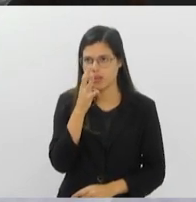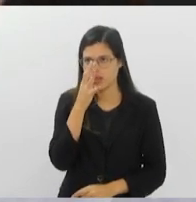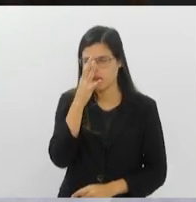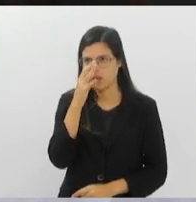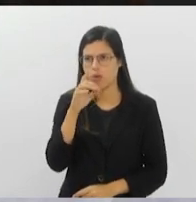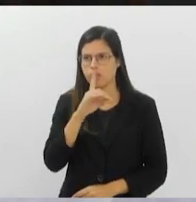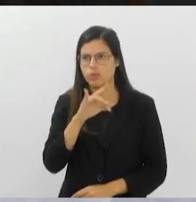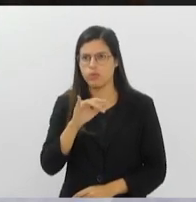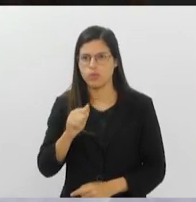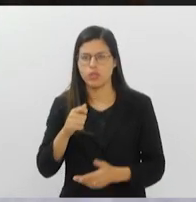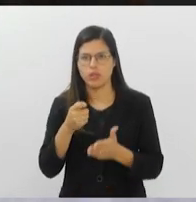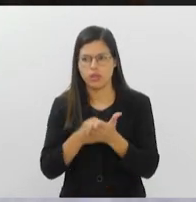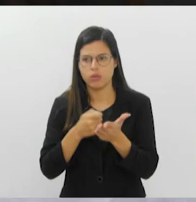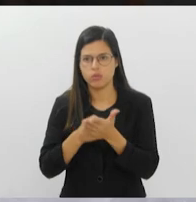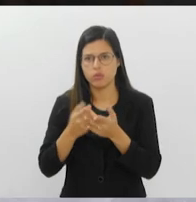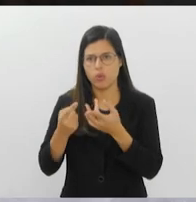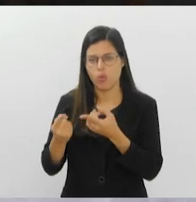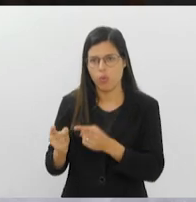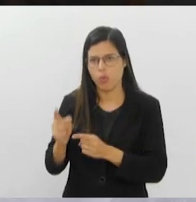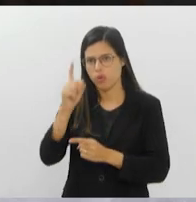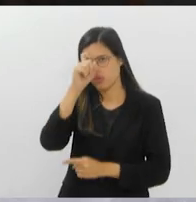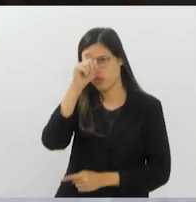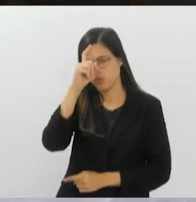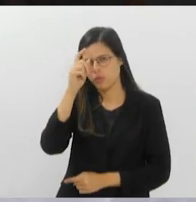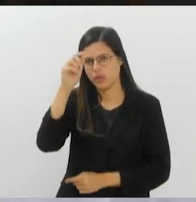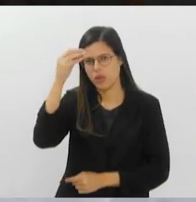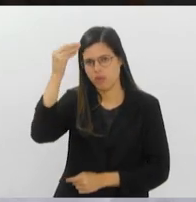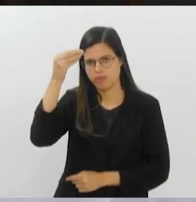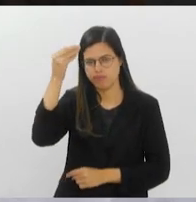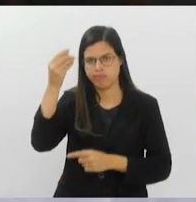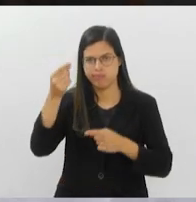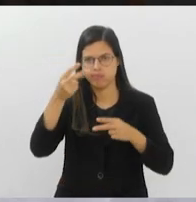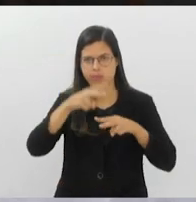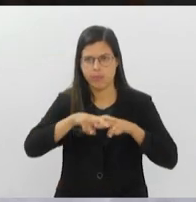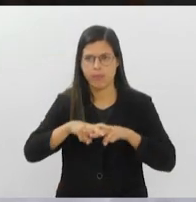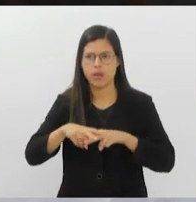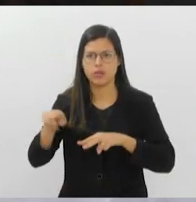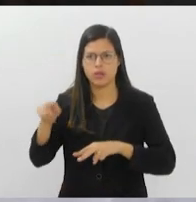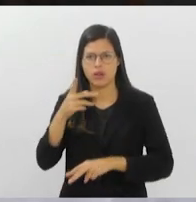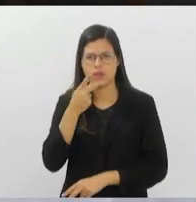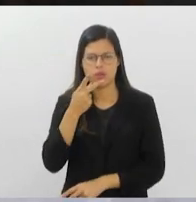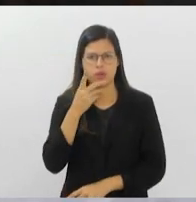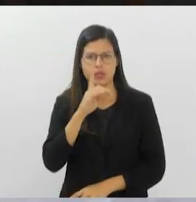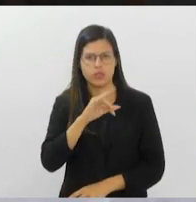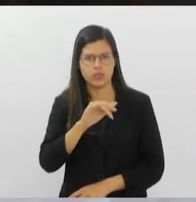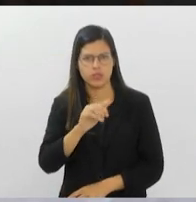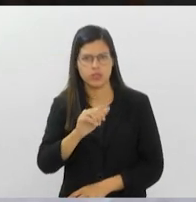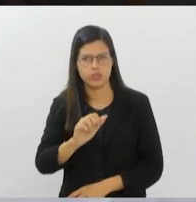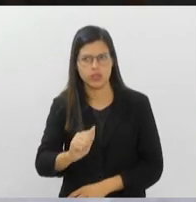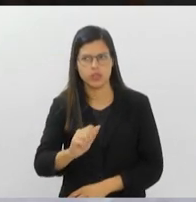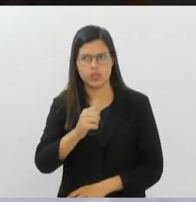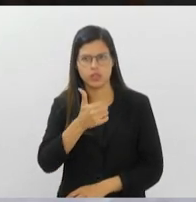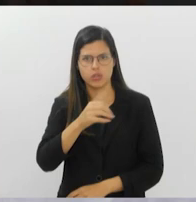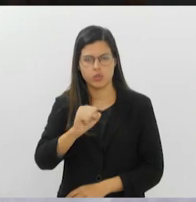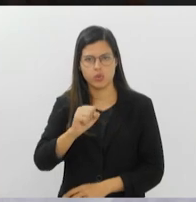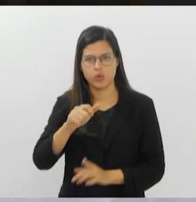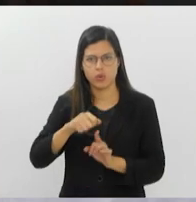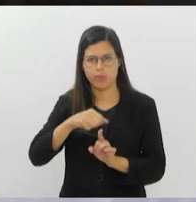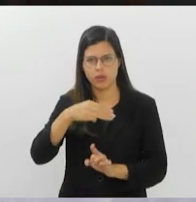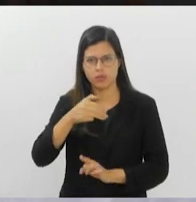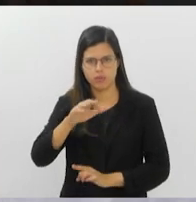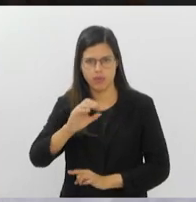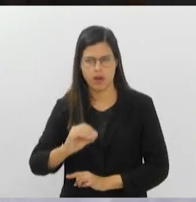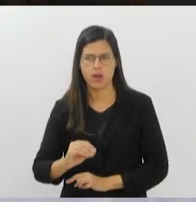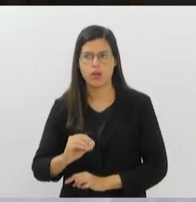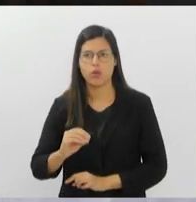antimanicomial, como destacou o Francisco aqui logo no início, nesse último 18 de maio, quando a gente começou a receber telefonemas,